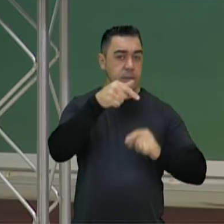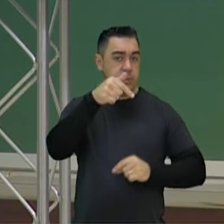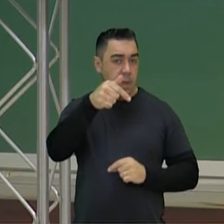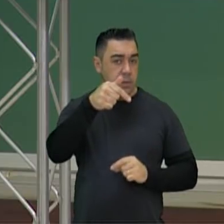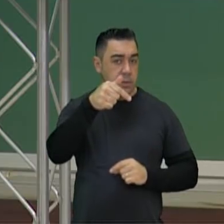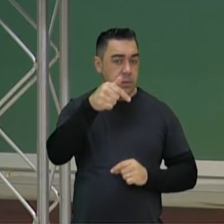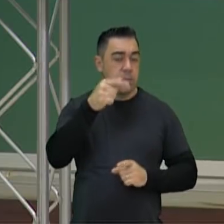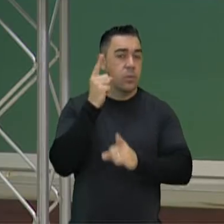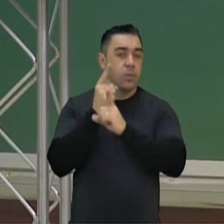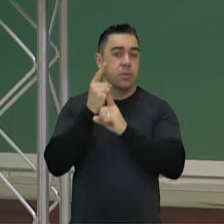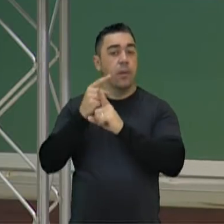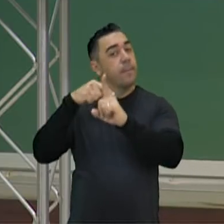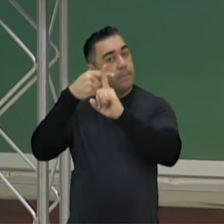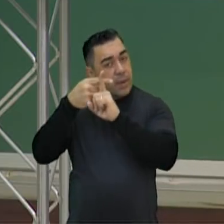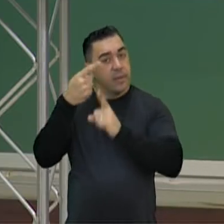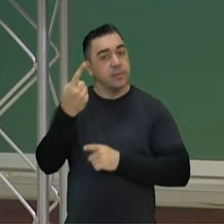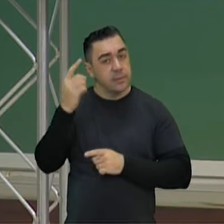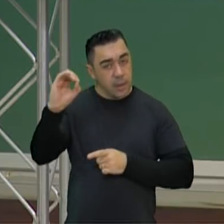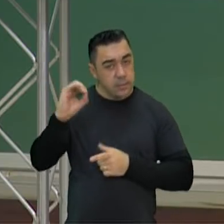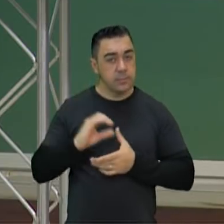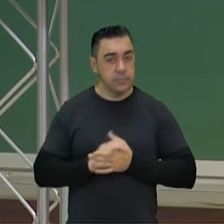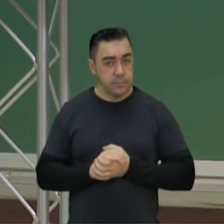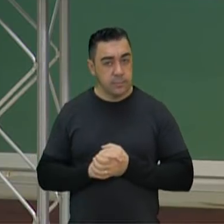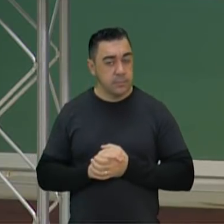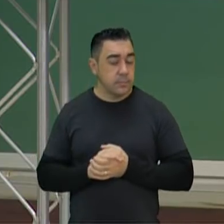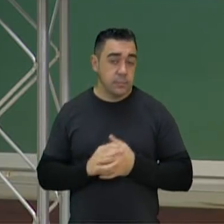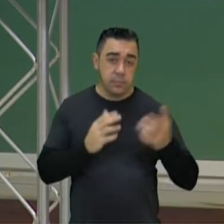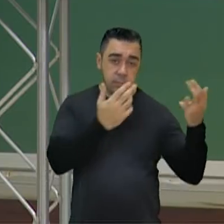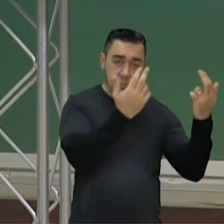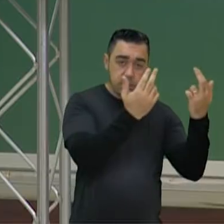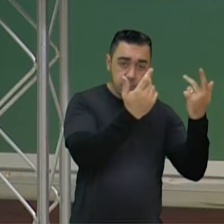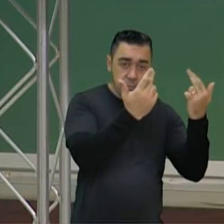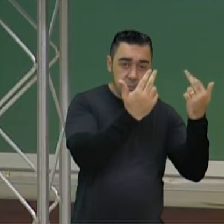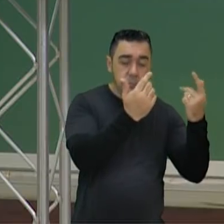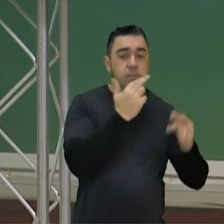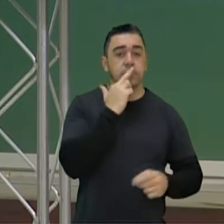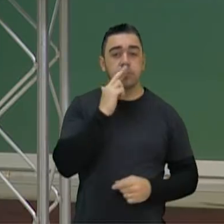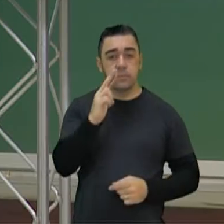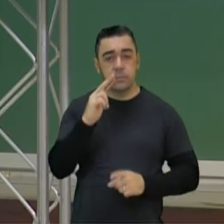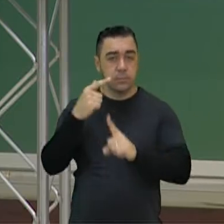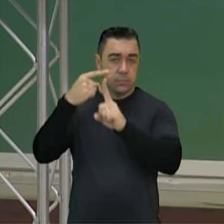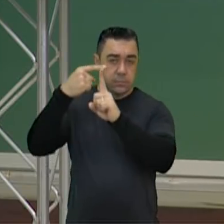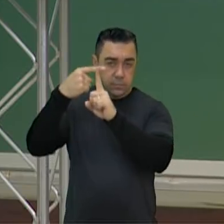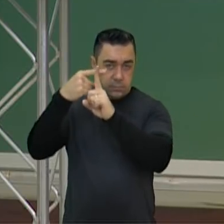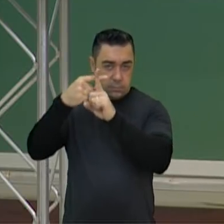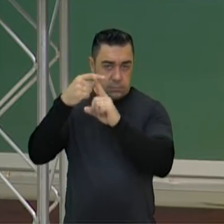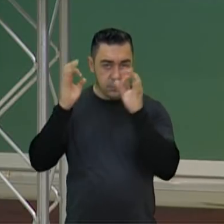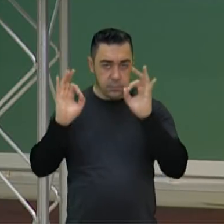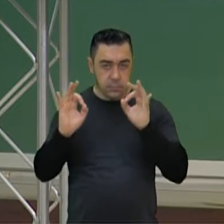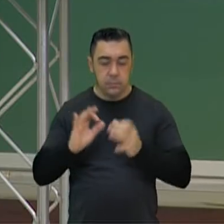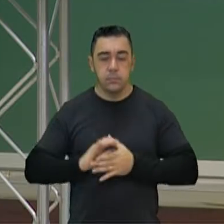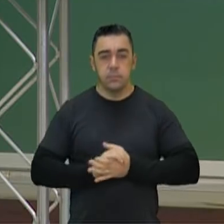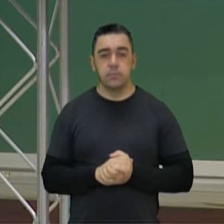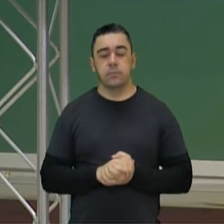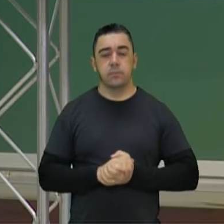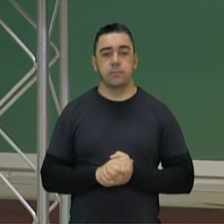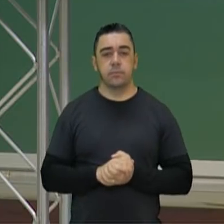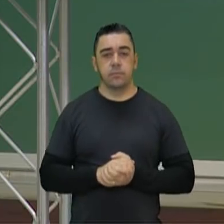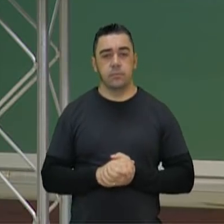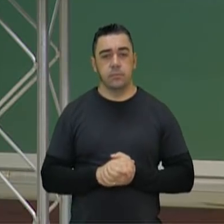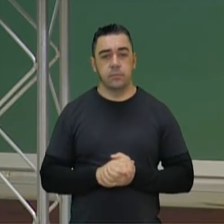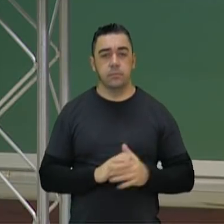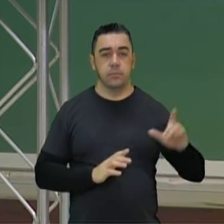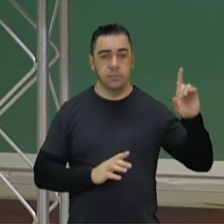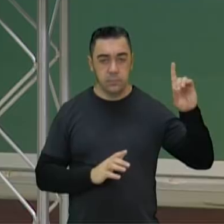7 dá mais 10. Sinais iguais, mesmo sinal positivo.